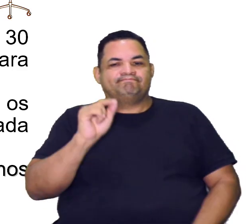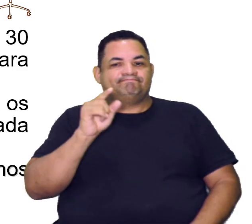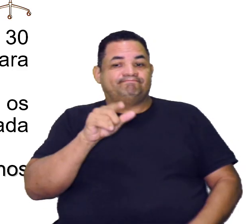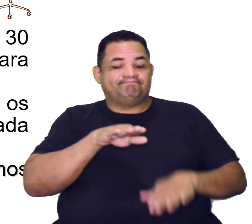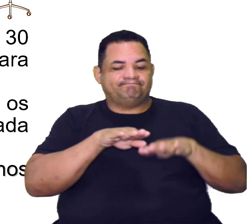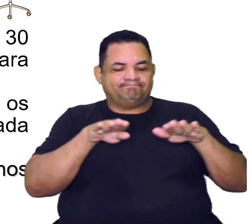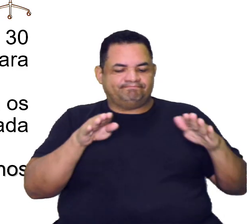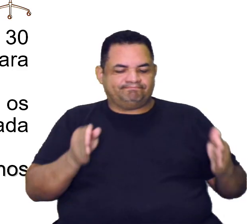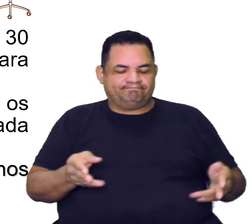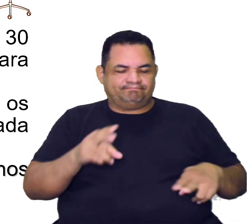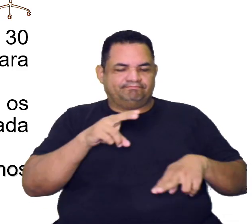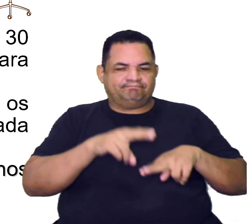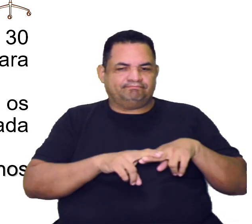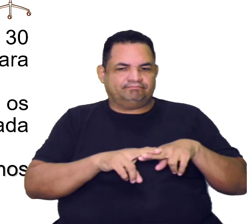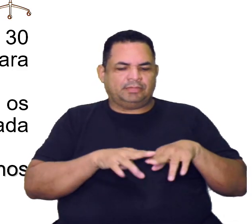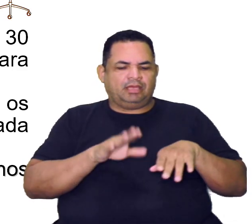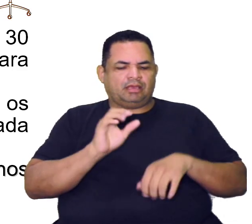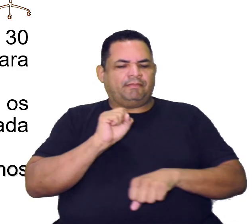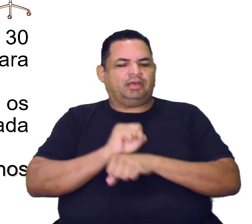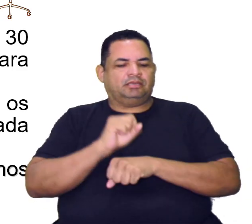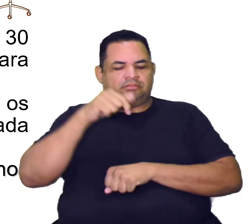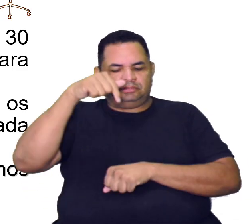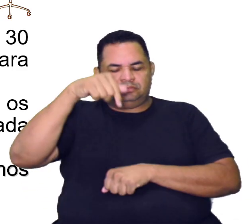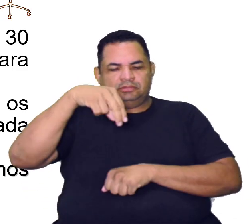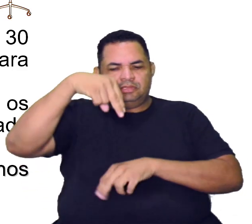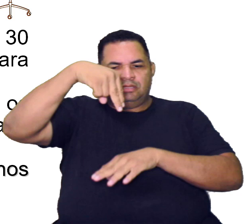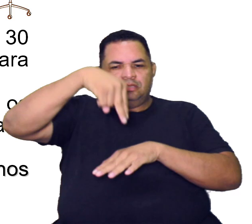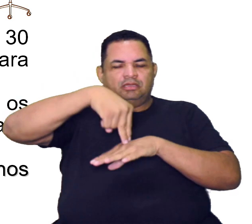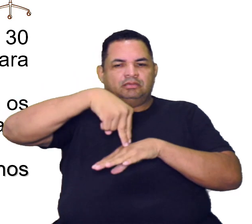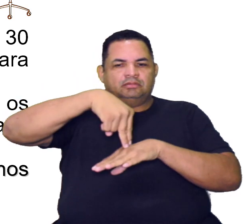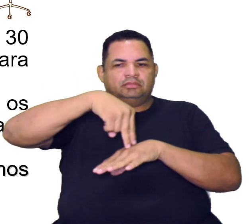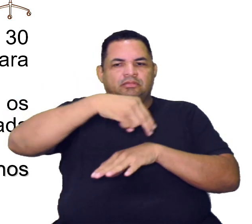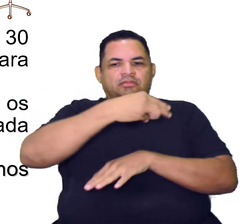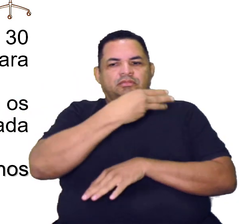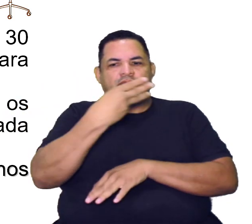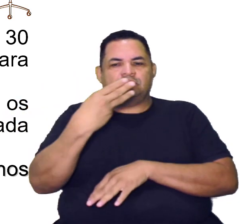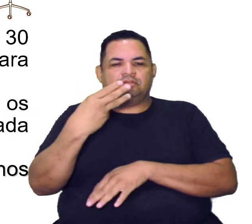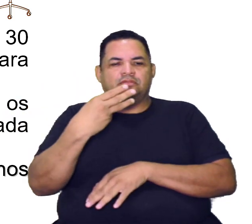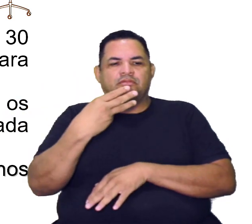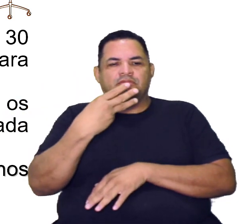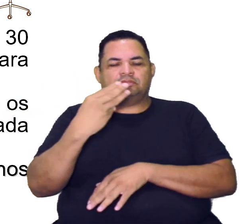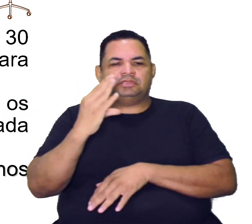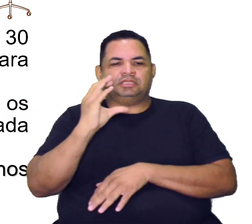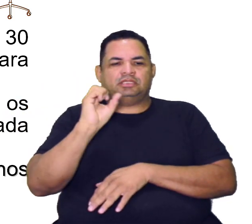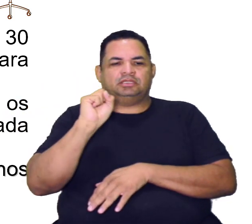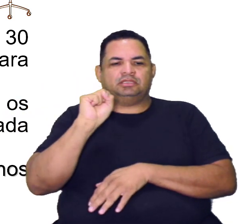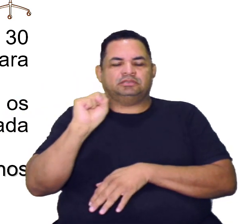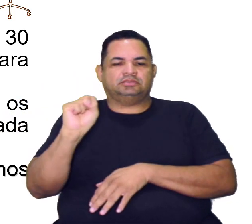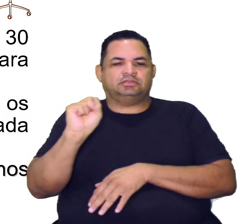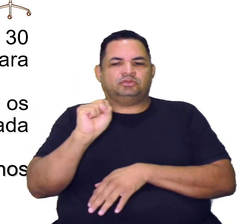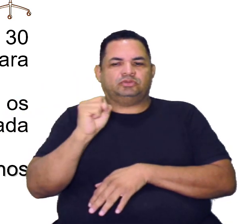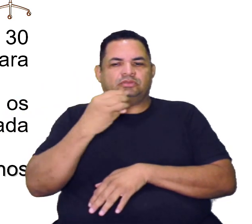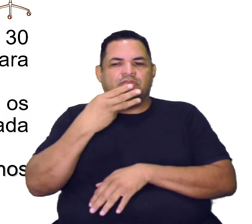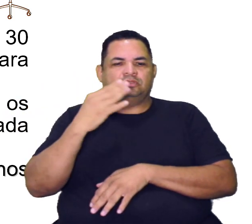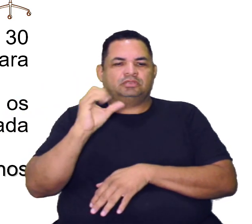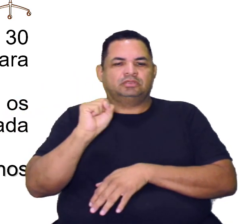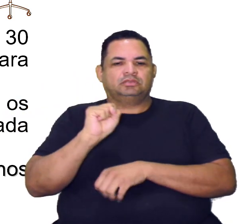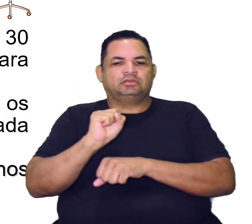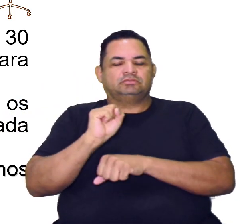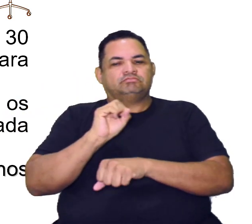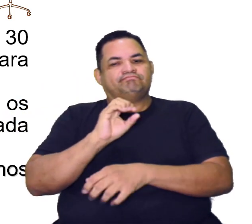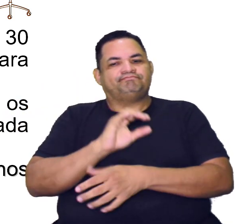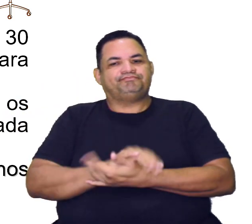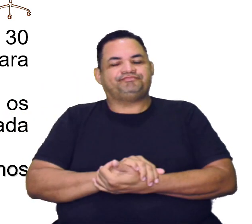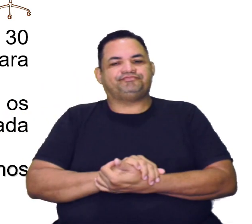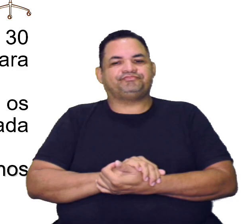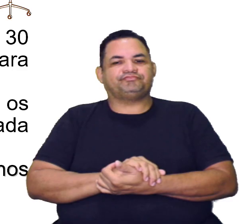tá bom? Não vai precisar sair do espaço da sala, não. Por 30 minutos aí, por 30 minutos não, por 30 segundos, perdão, sem sair do